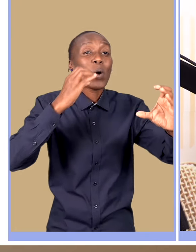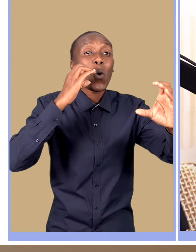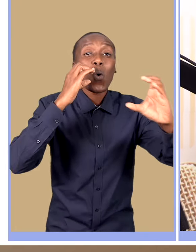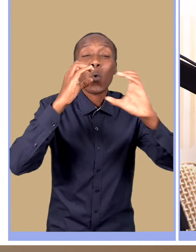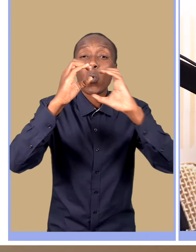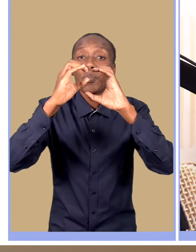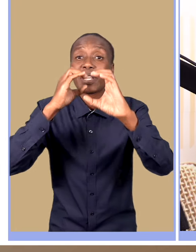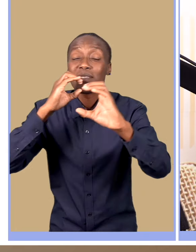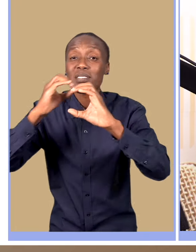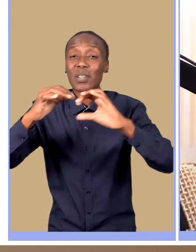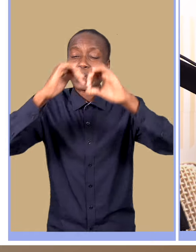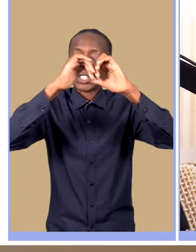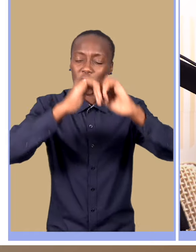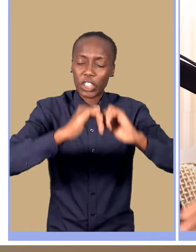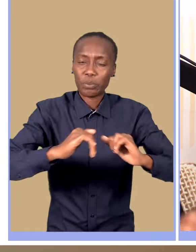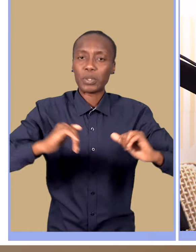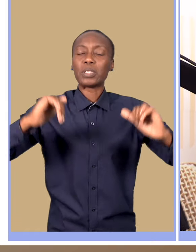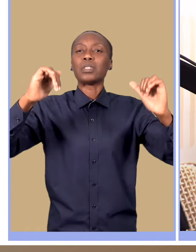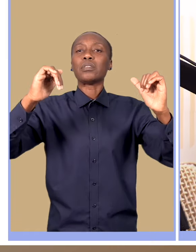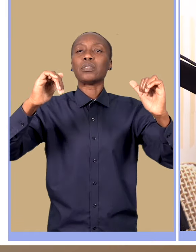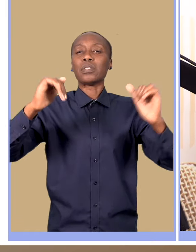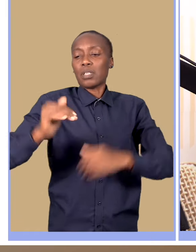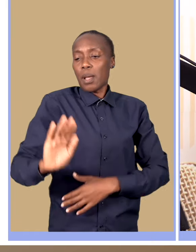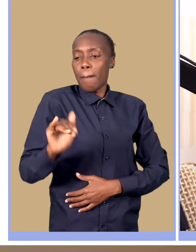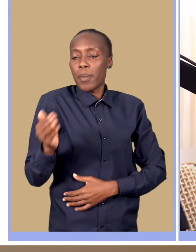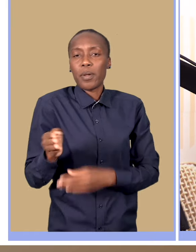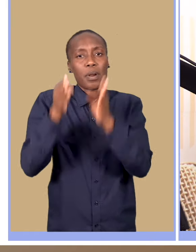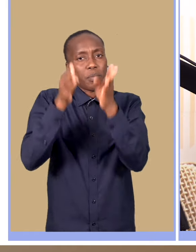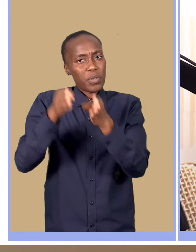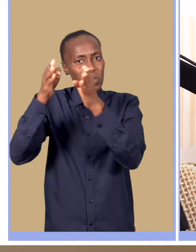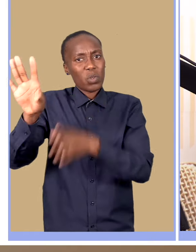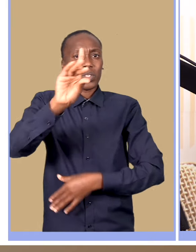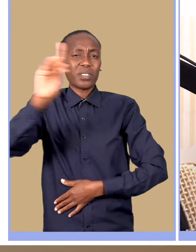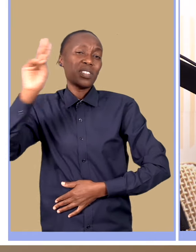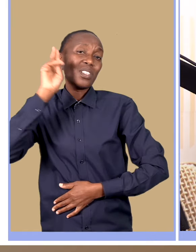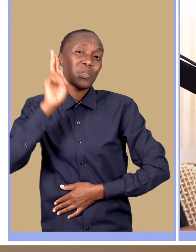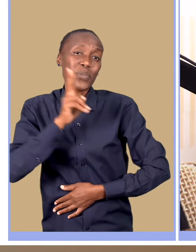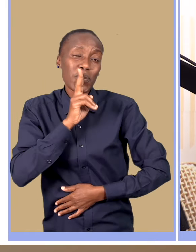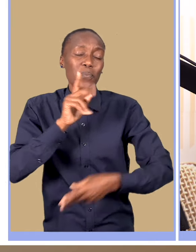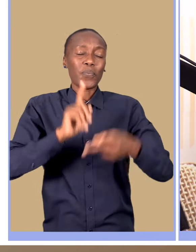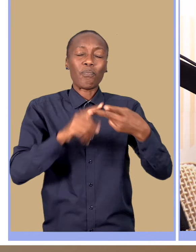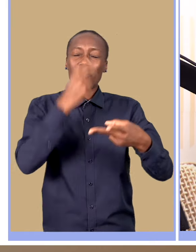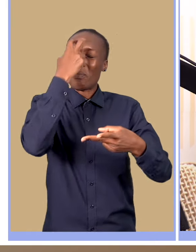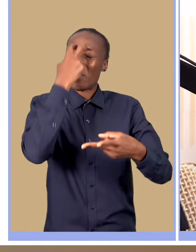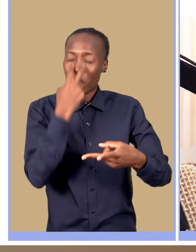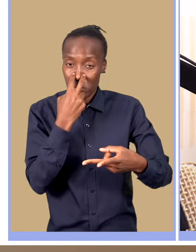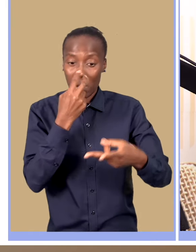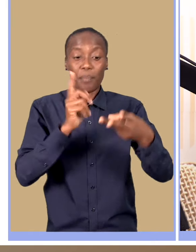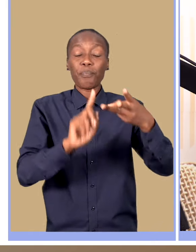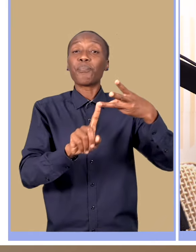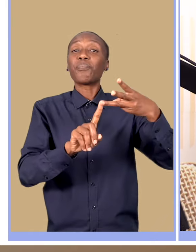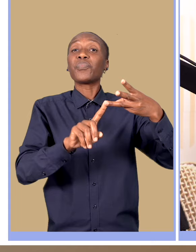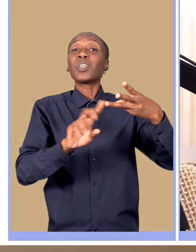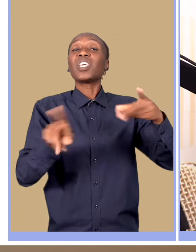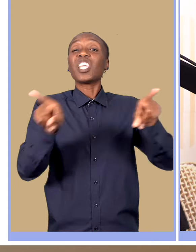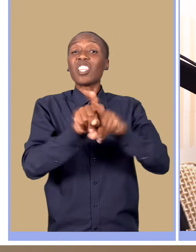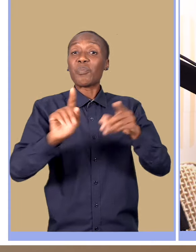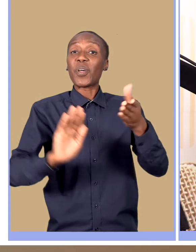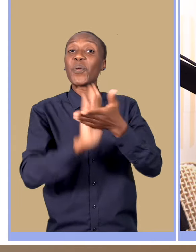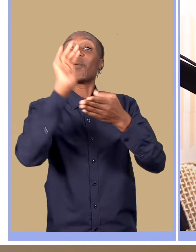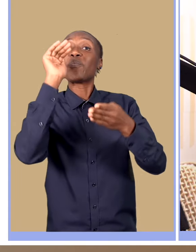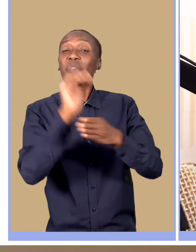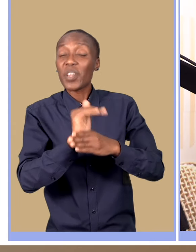a comunicação especializada para pessoas com deficiência auditiva e visual e,